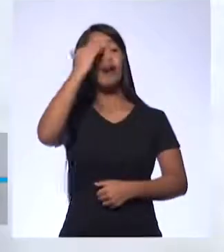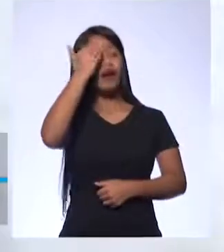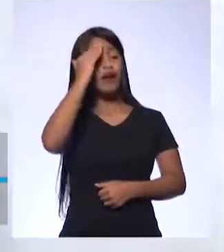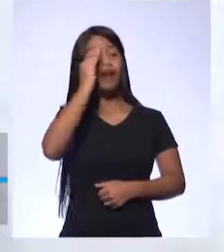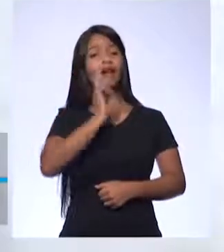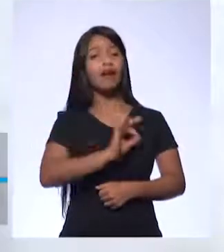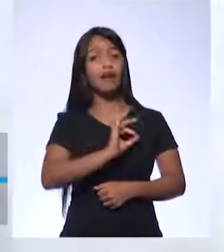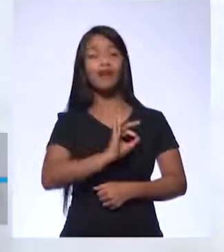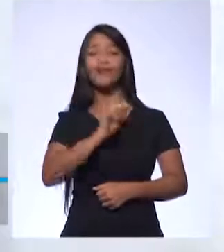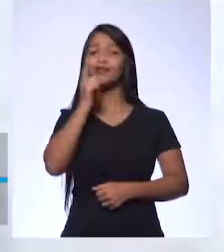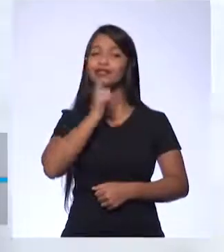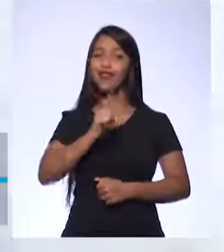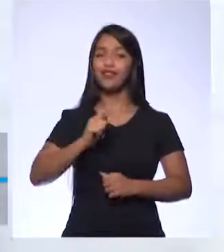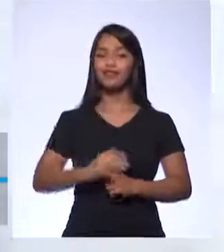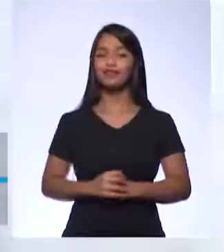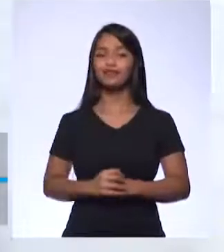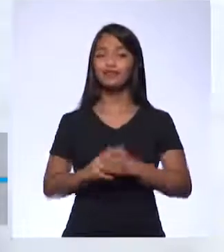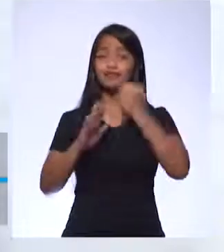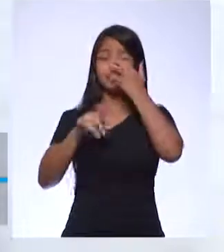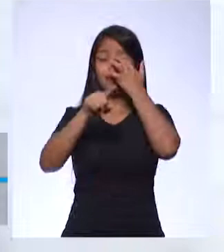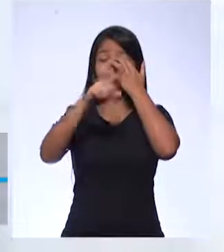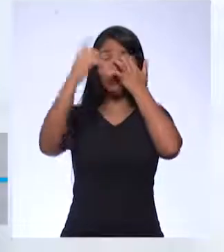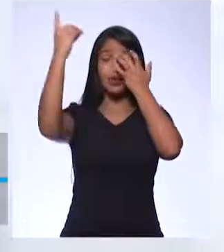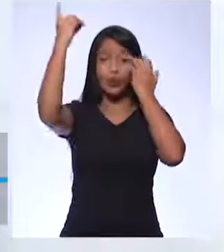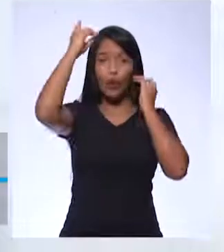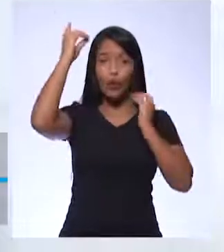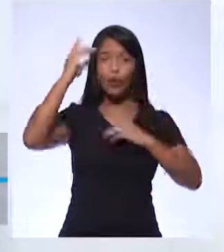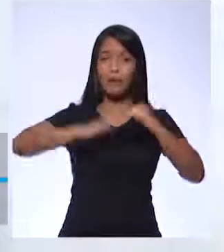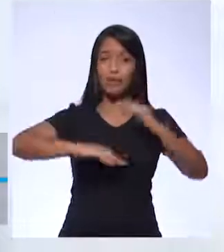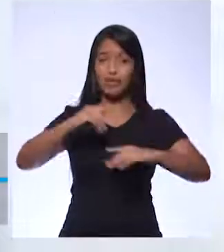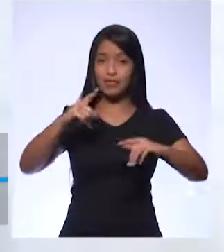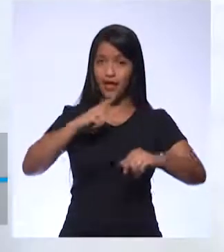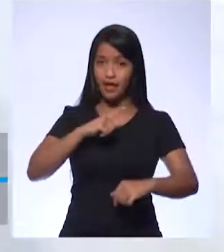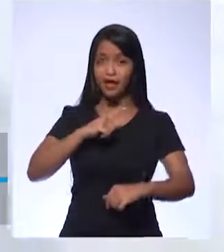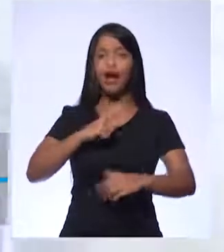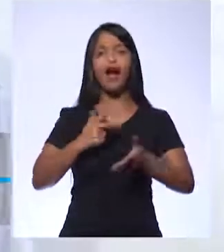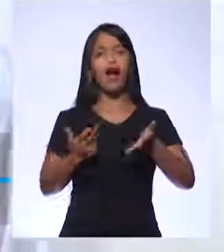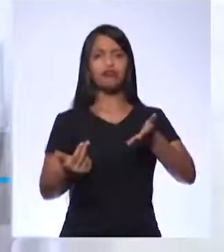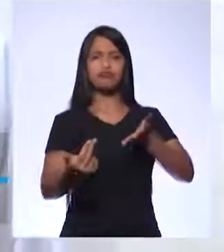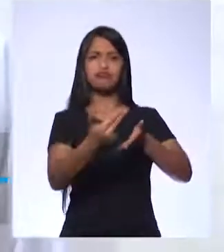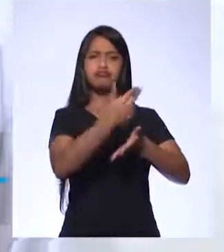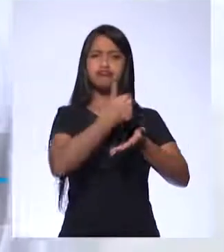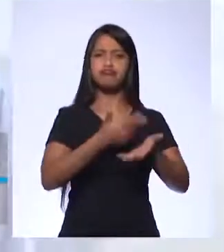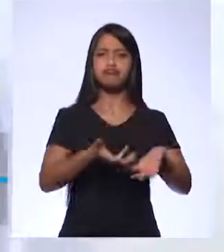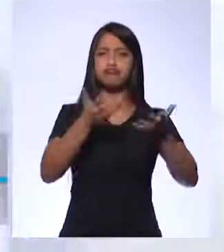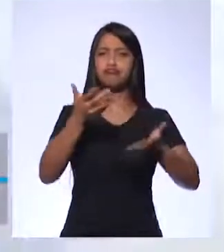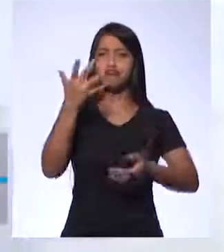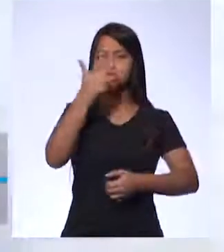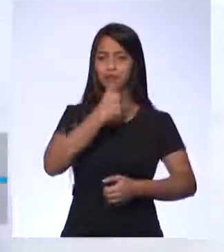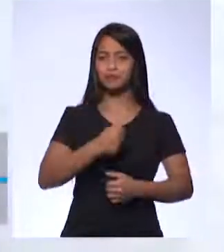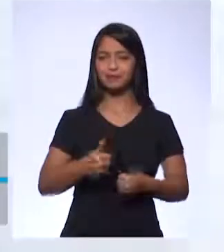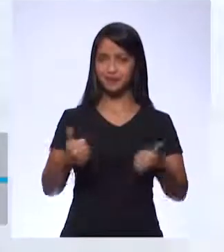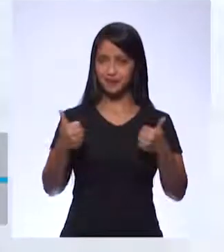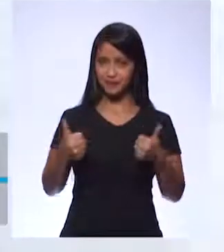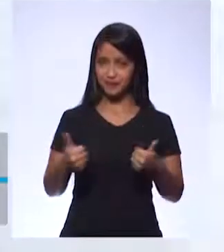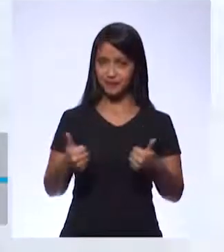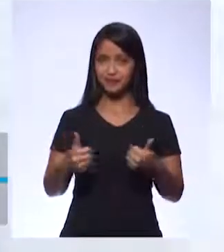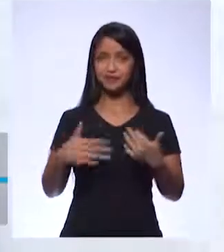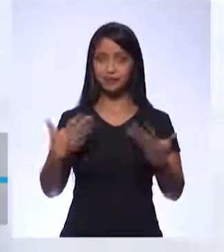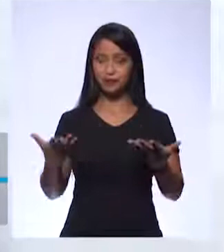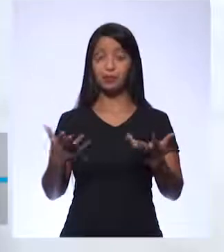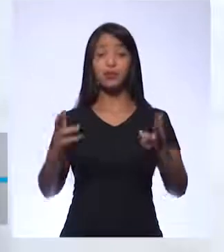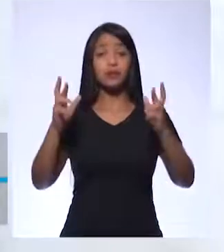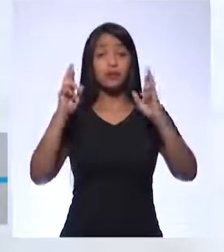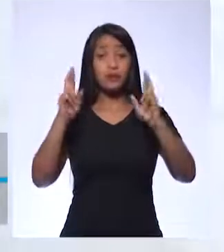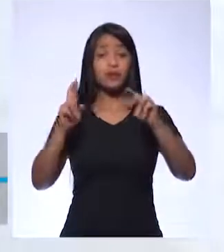lógico que quem tem o dom e o talento, né? Aí capricha, tá bom? Pois bem, dito tudo isto, eu espero que tenha